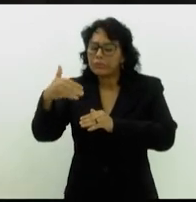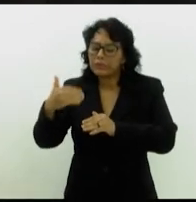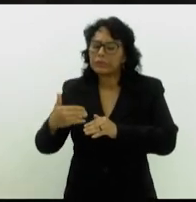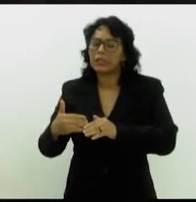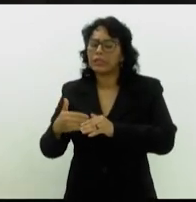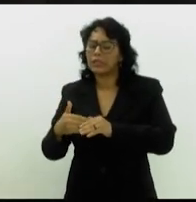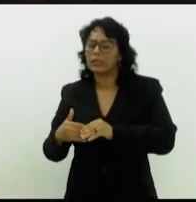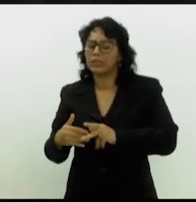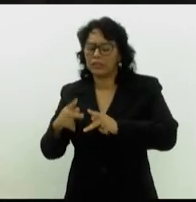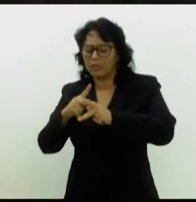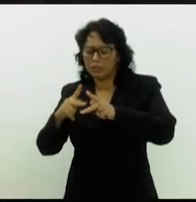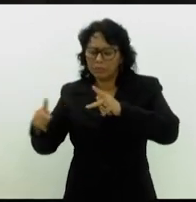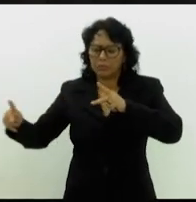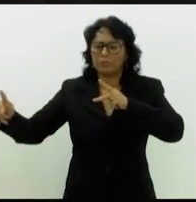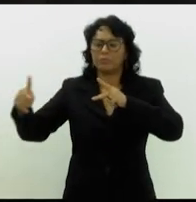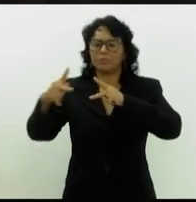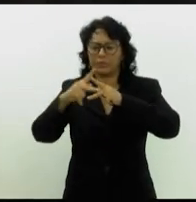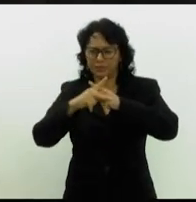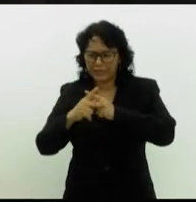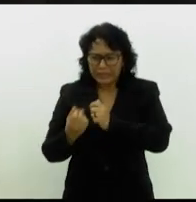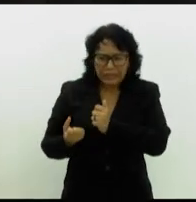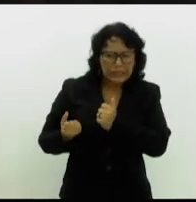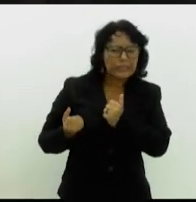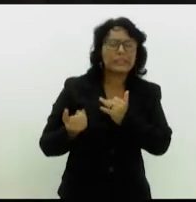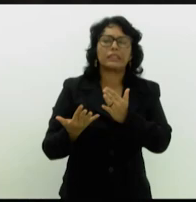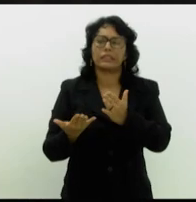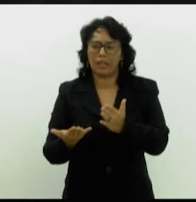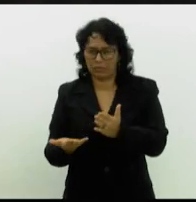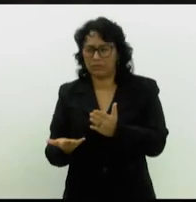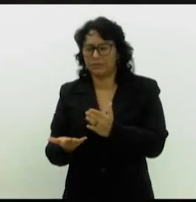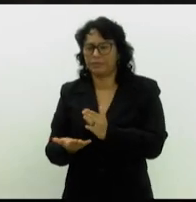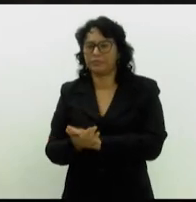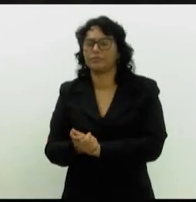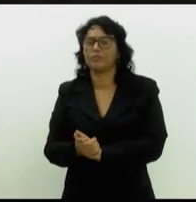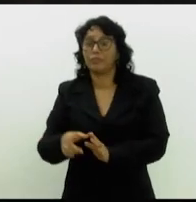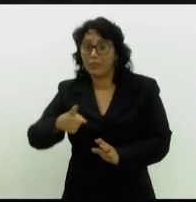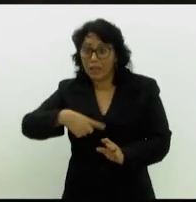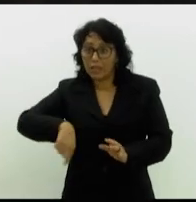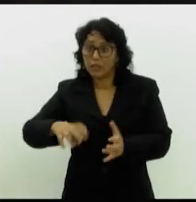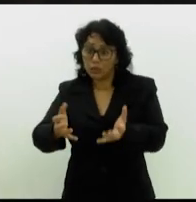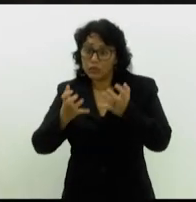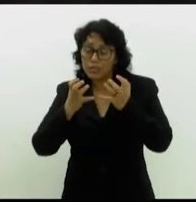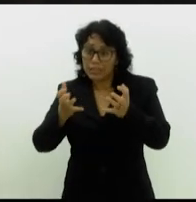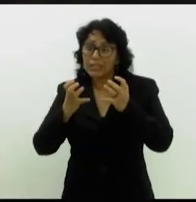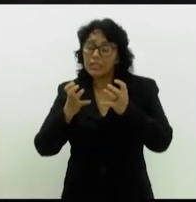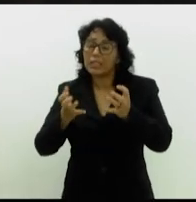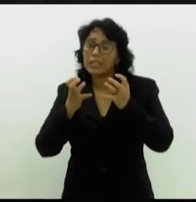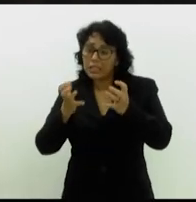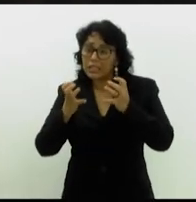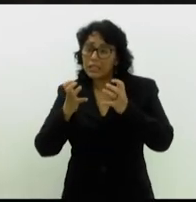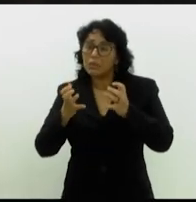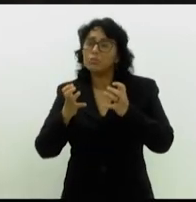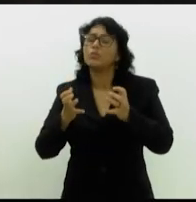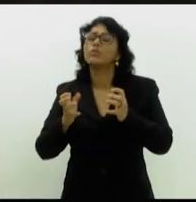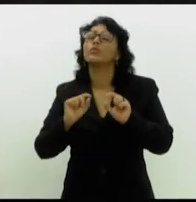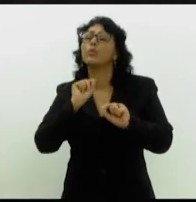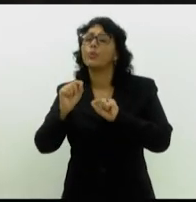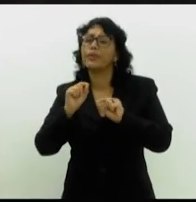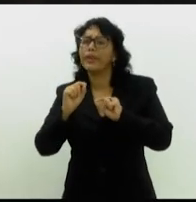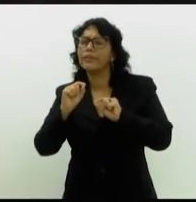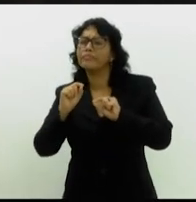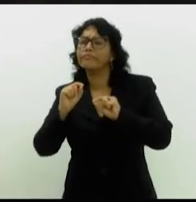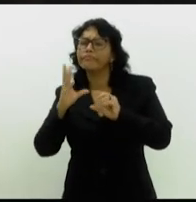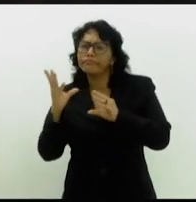também nós eh queremos que tenha a defasagem né a recomposição da